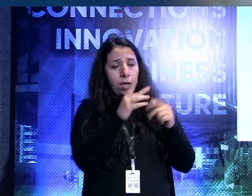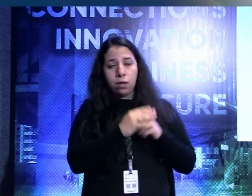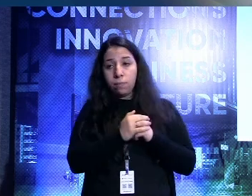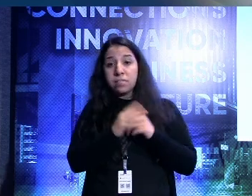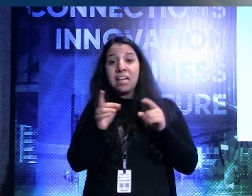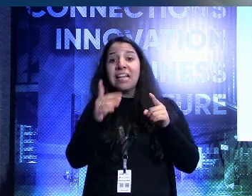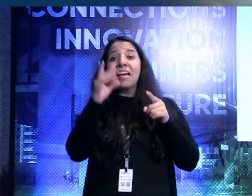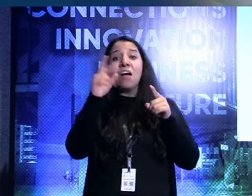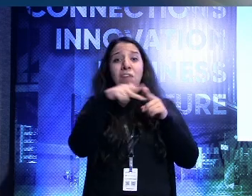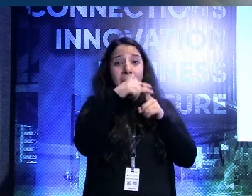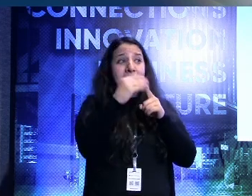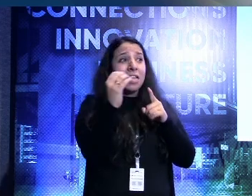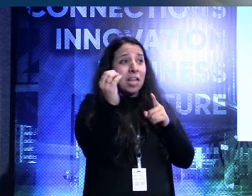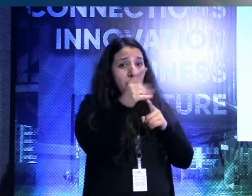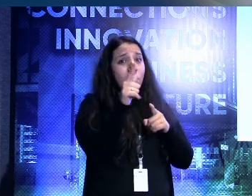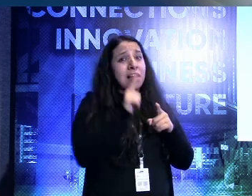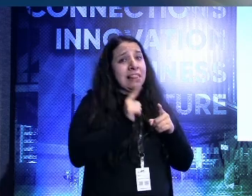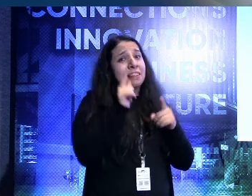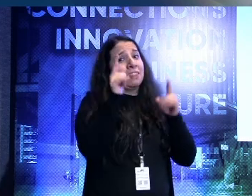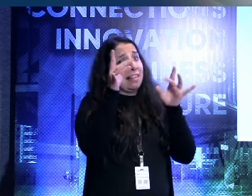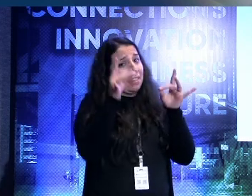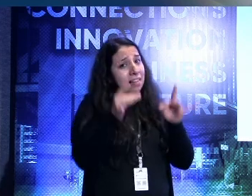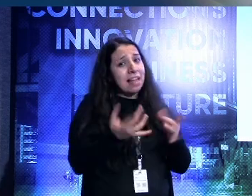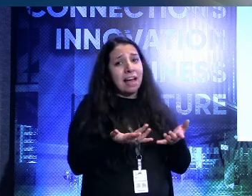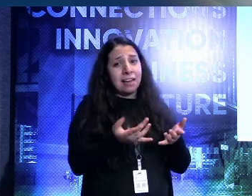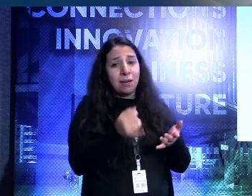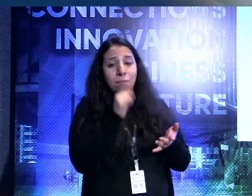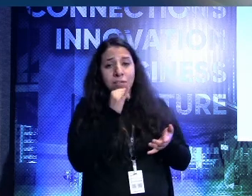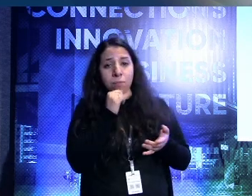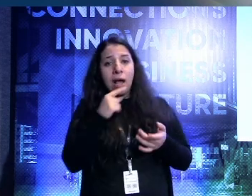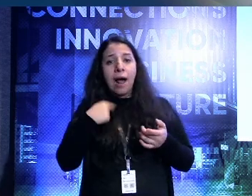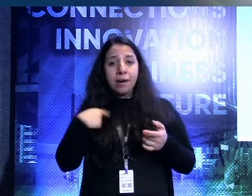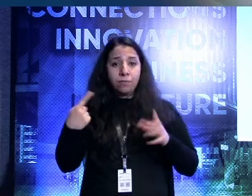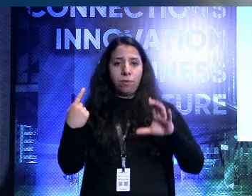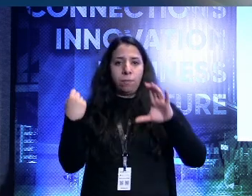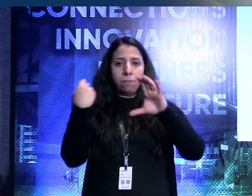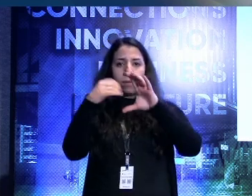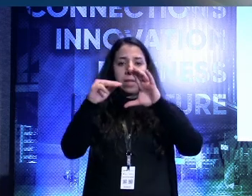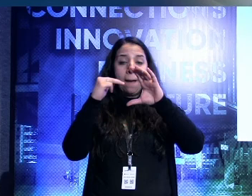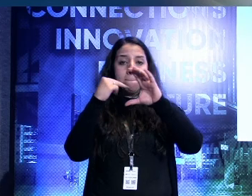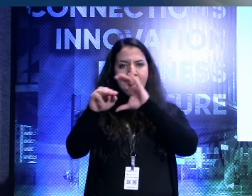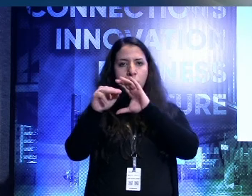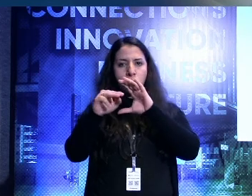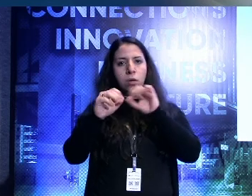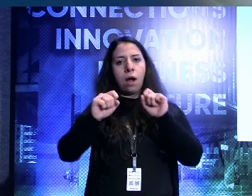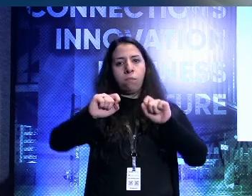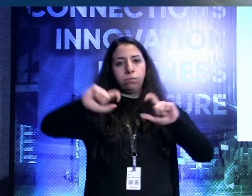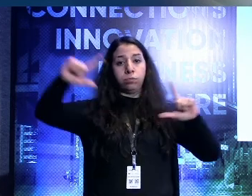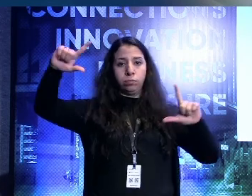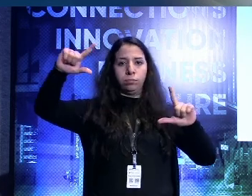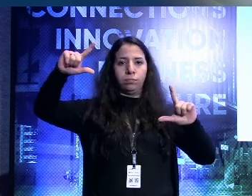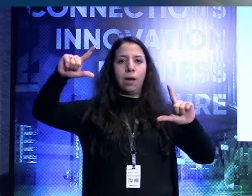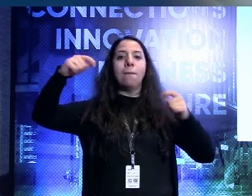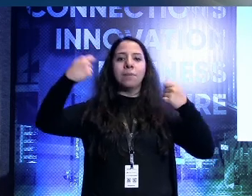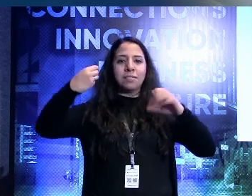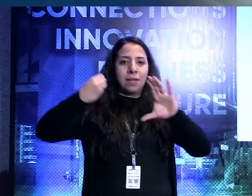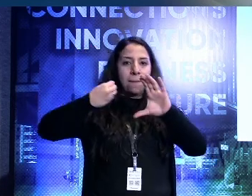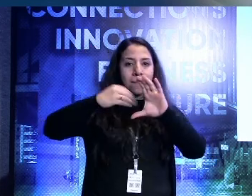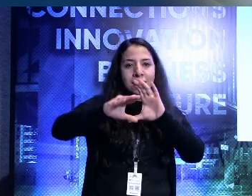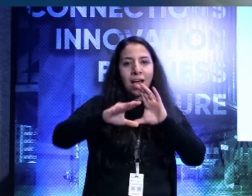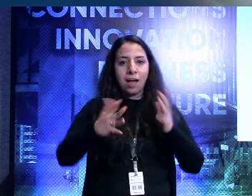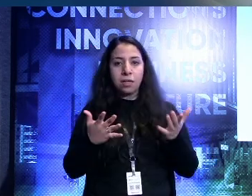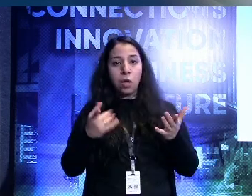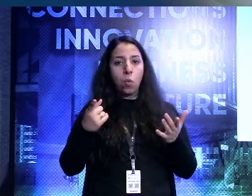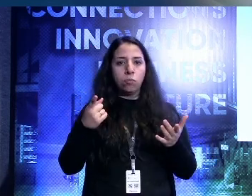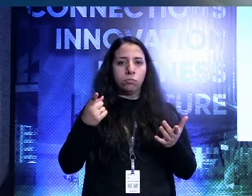vou ter que mandar um Slack, por exemplo. Isso, no final do dia, muda um pouquinho o comportamento, é, de certa forma, um detalhe, mas no dia a dia das pessoas é muito diferente, é